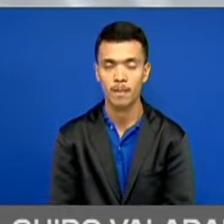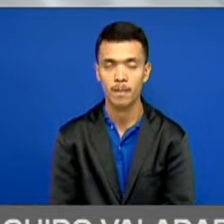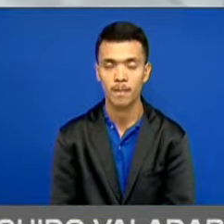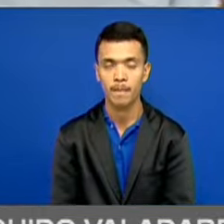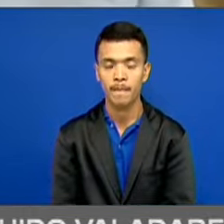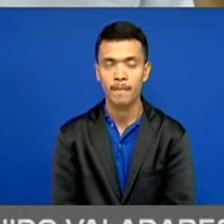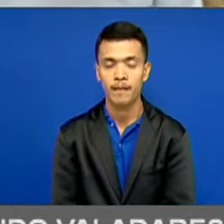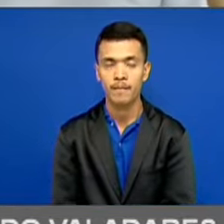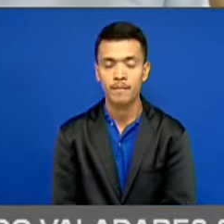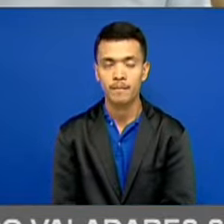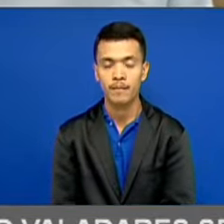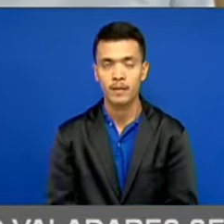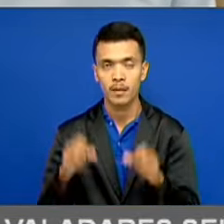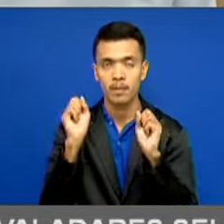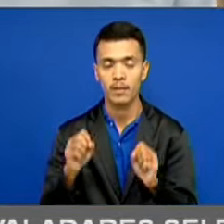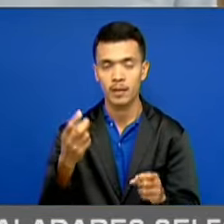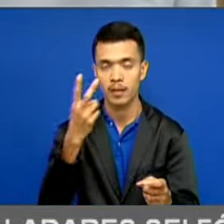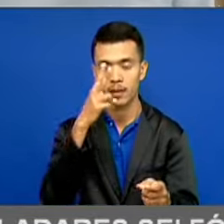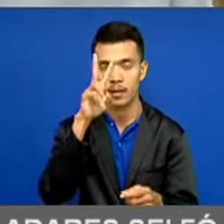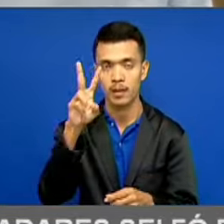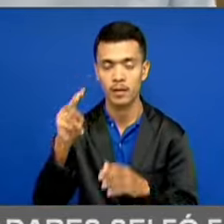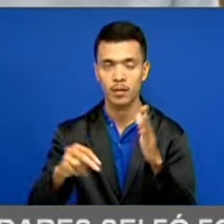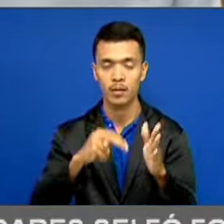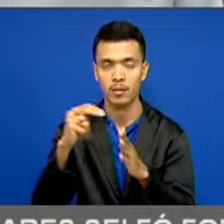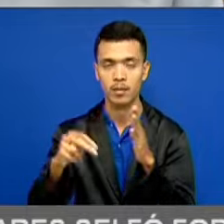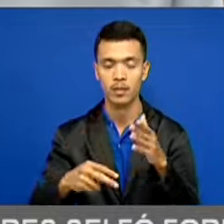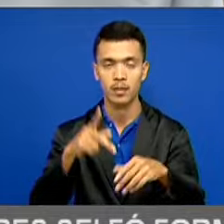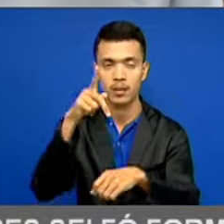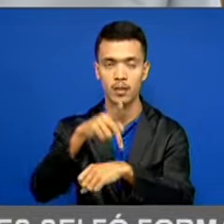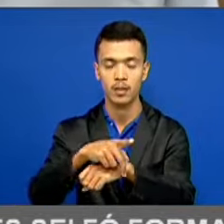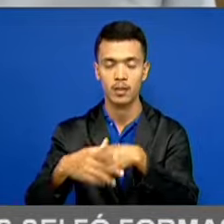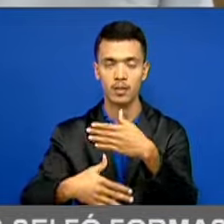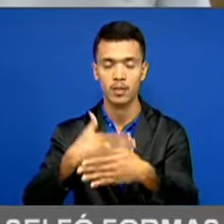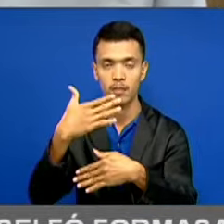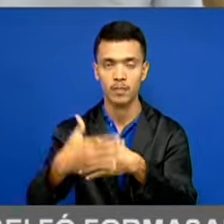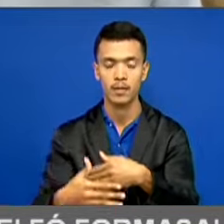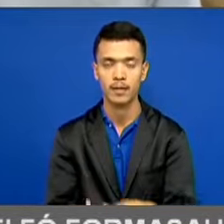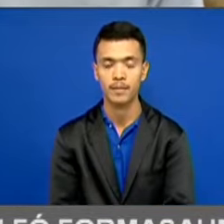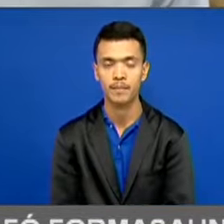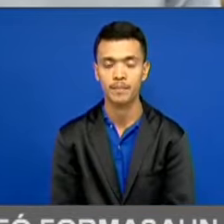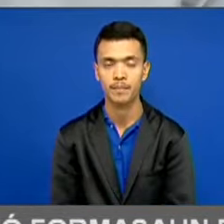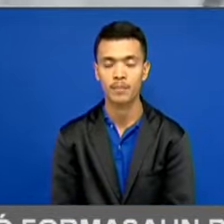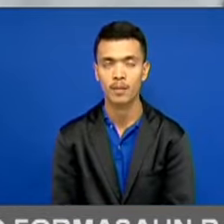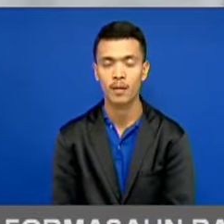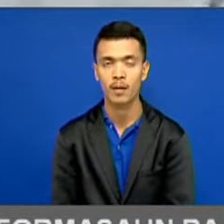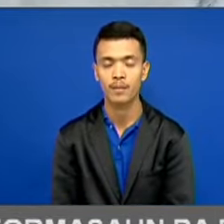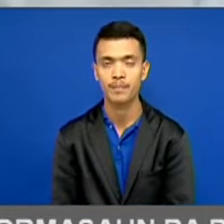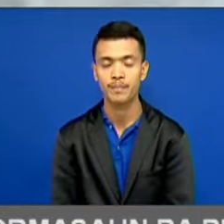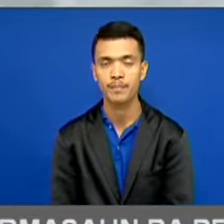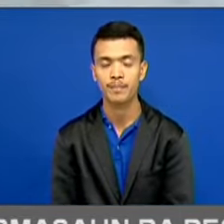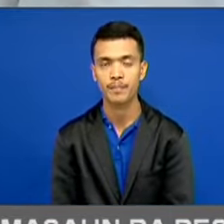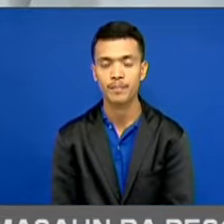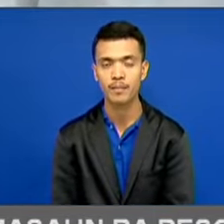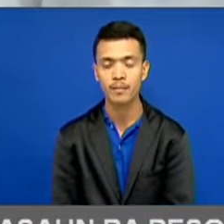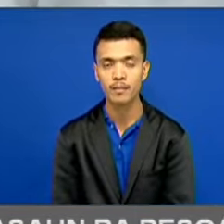ali tanto botsira bele acompanha e a notícia edição calanto irmai. Pus salam oka o sino dele ha o